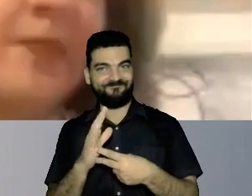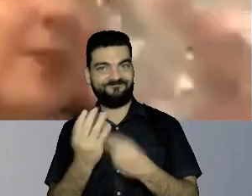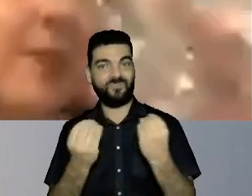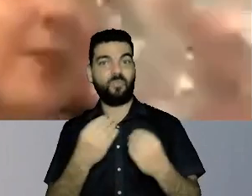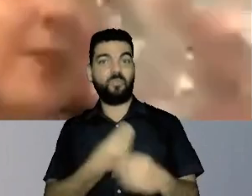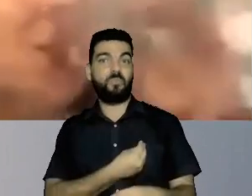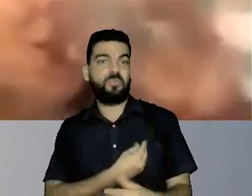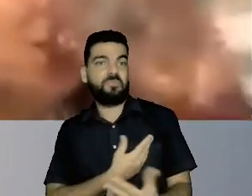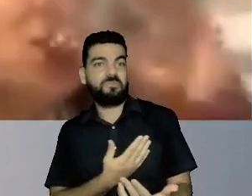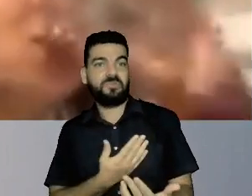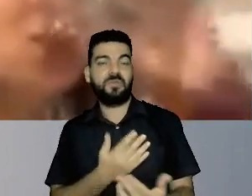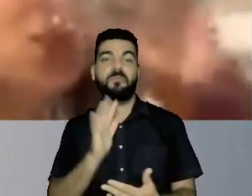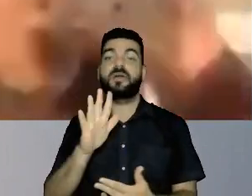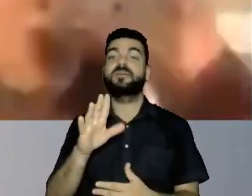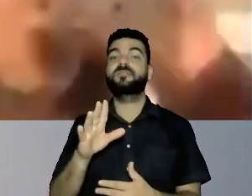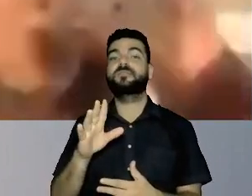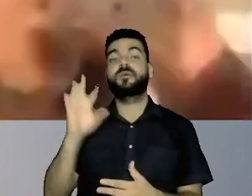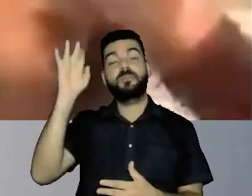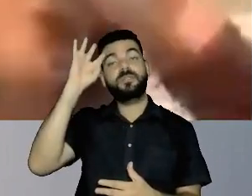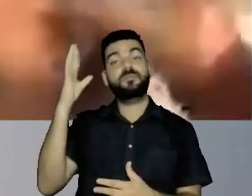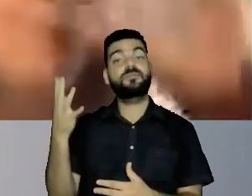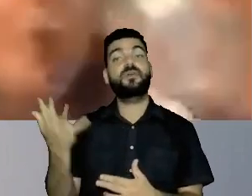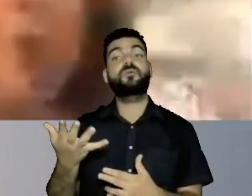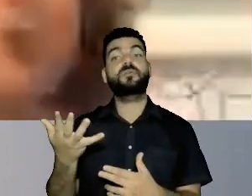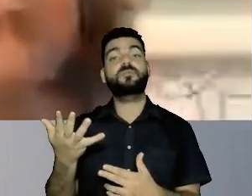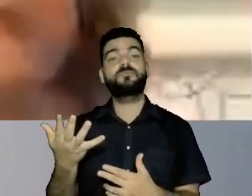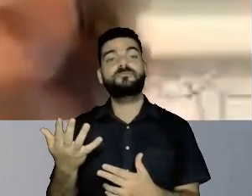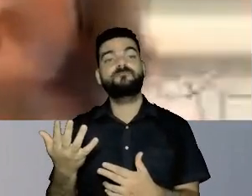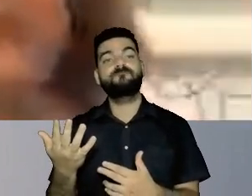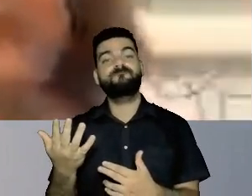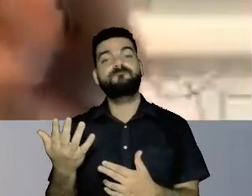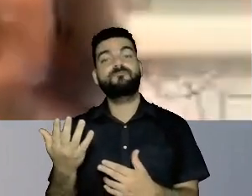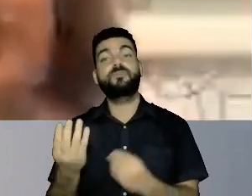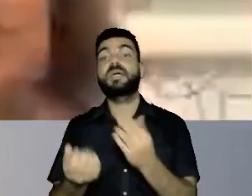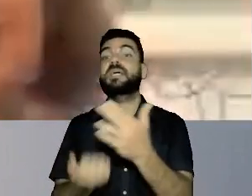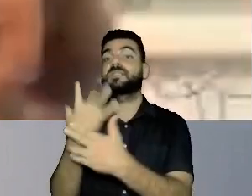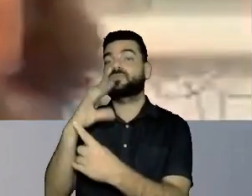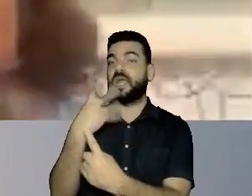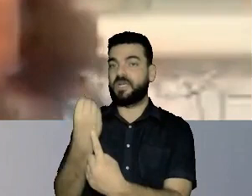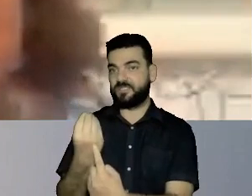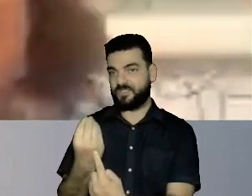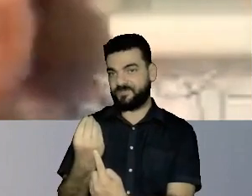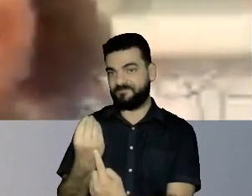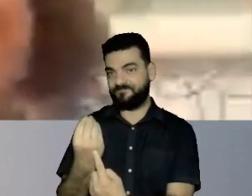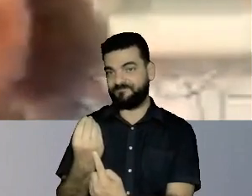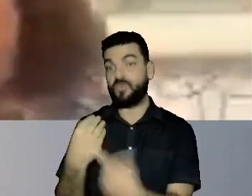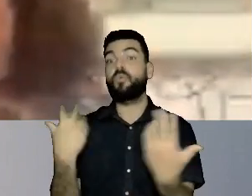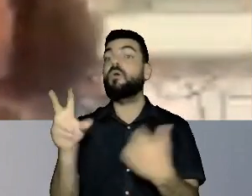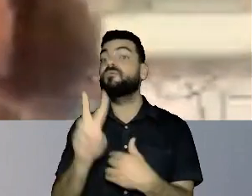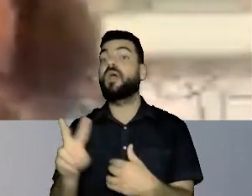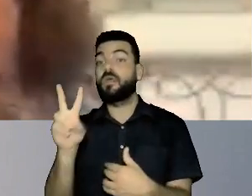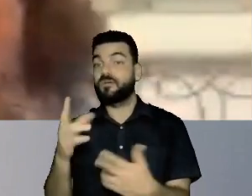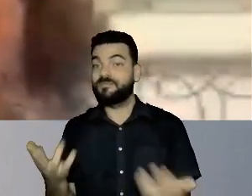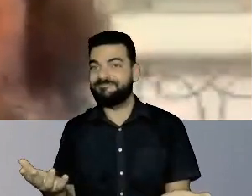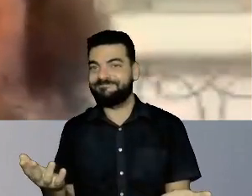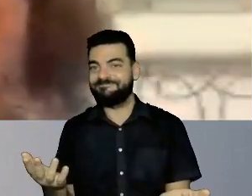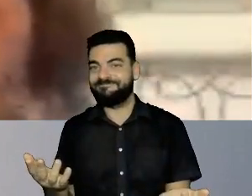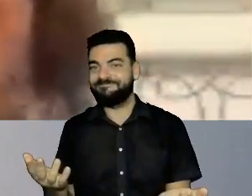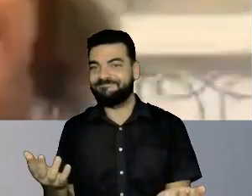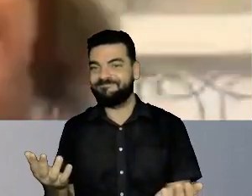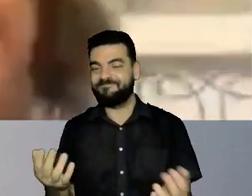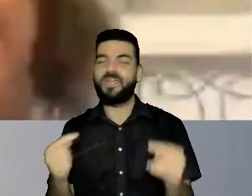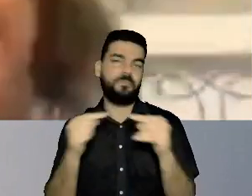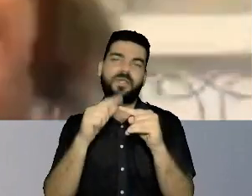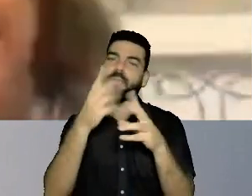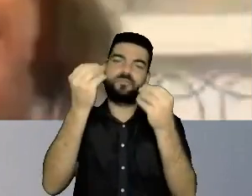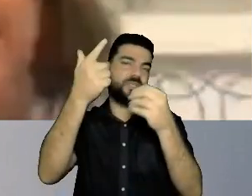uma delas, mas até o próprio conceito de arte, né? O que é arte erudita, o que é arte popular, e a importância que a gente